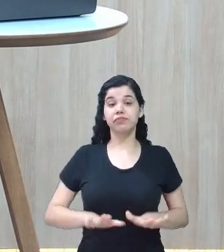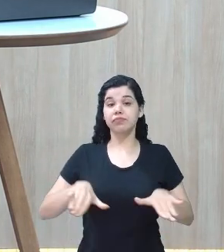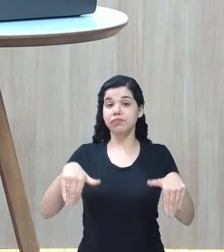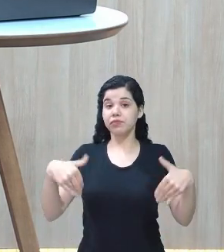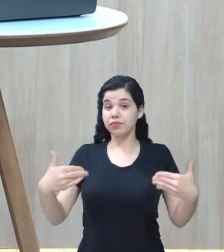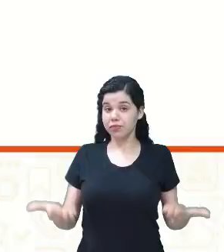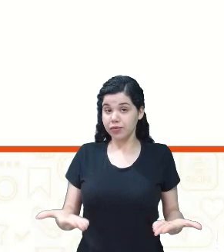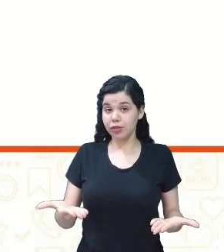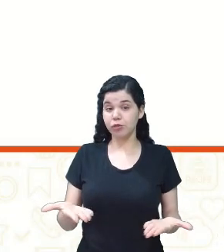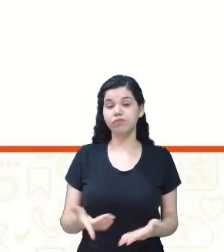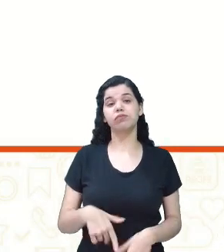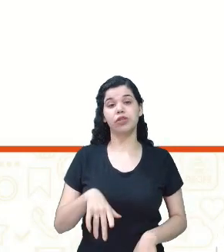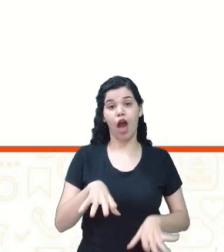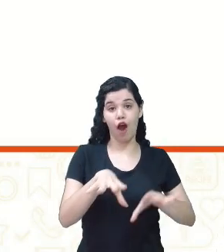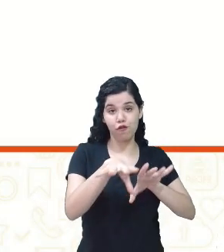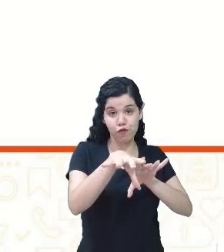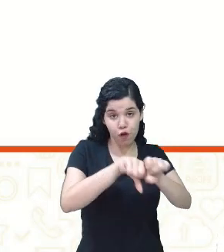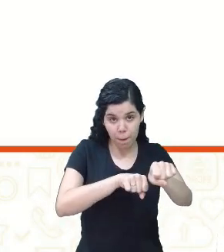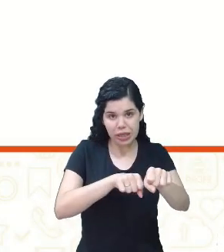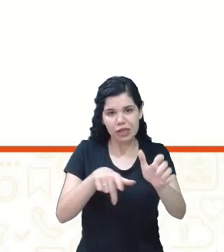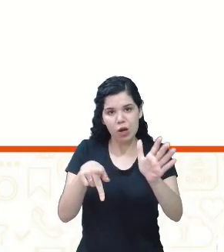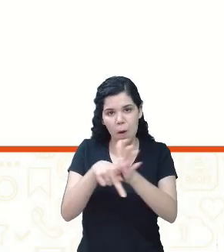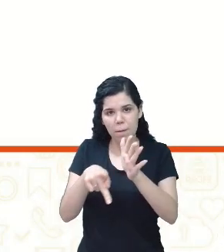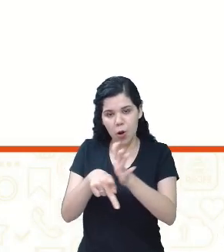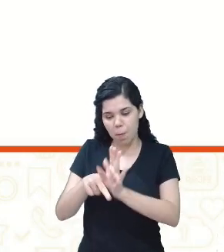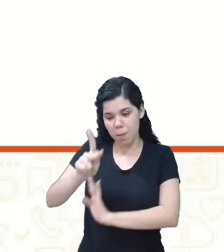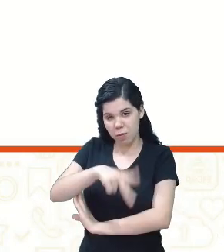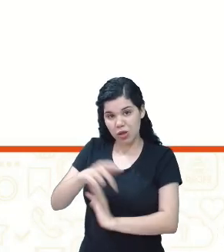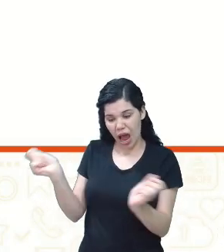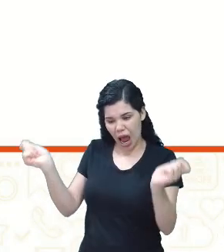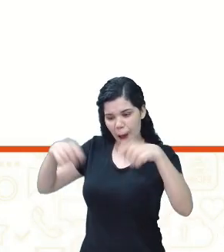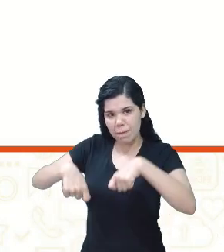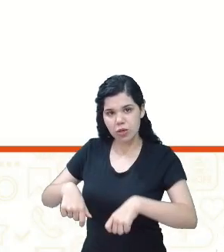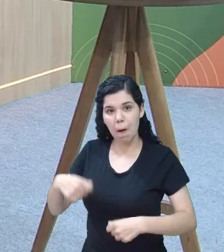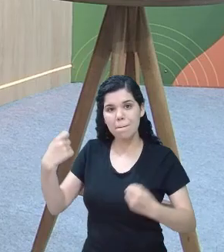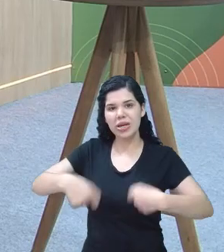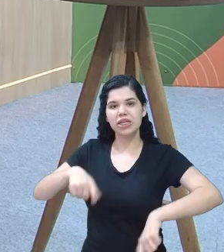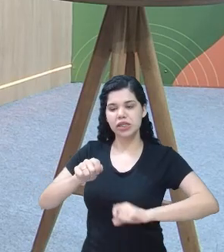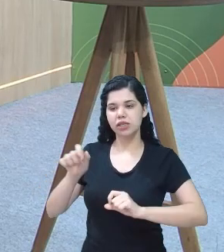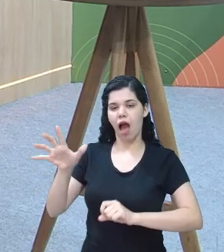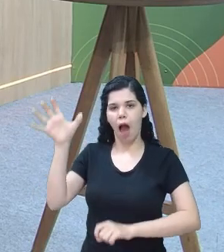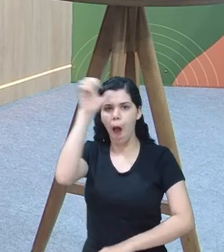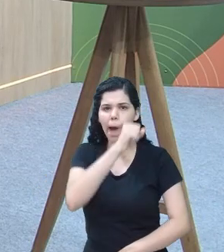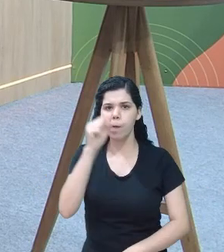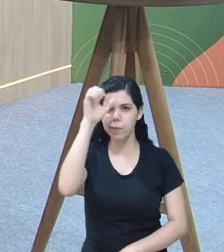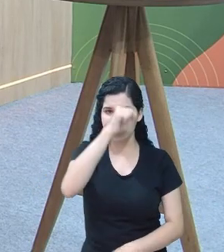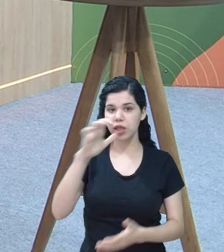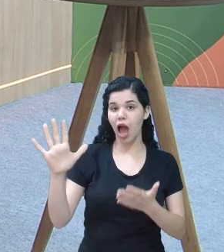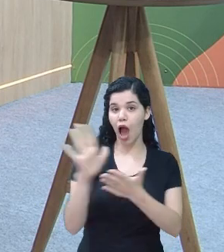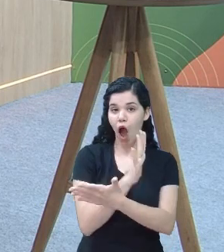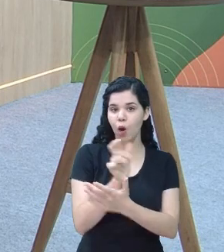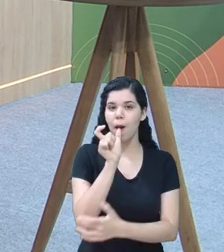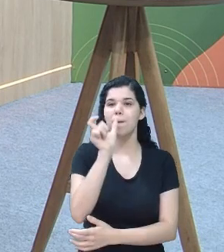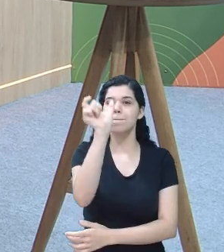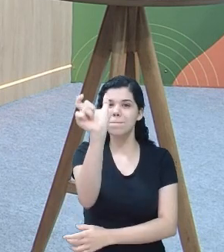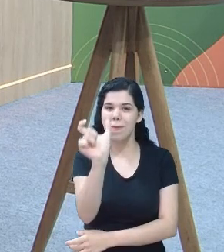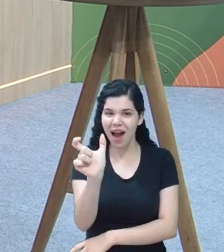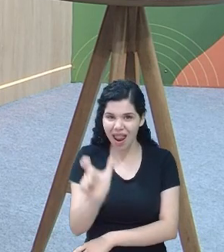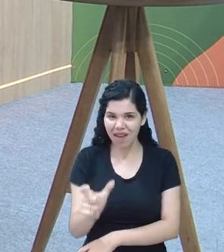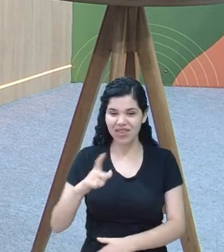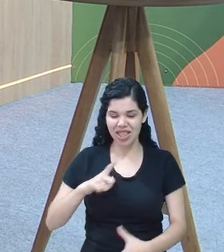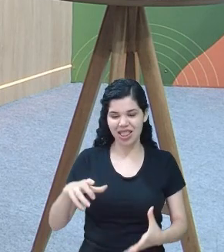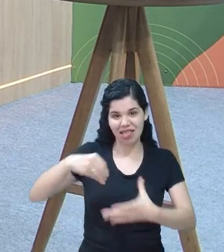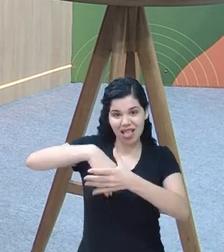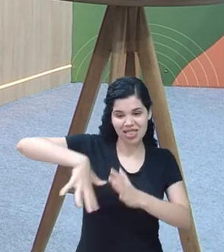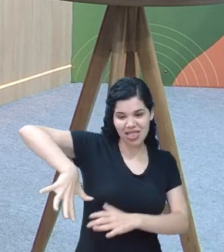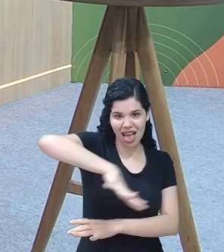Bom, nessas formações, os professores vão se apropriar de algumas palavras dentro desse